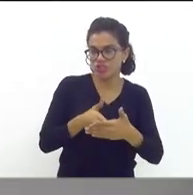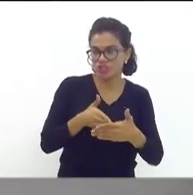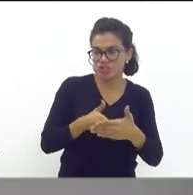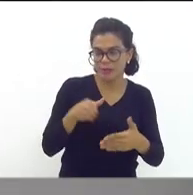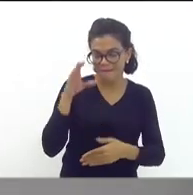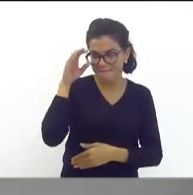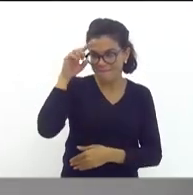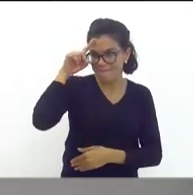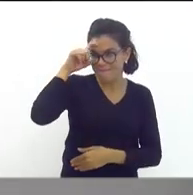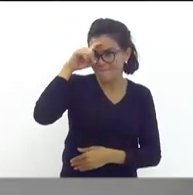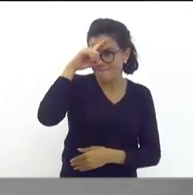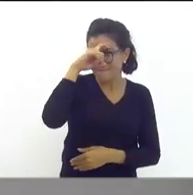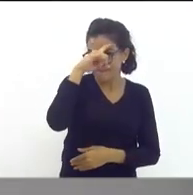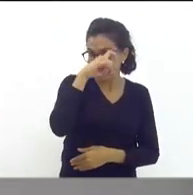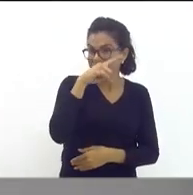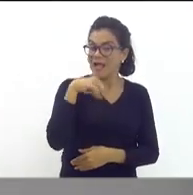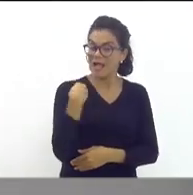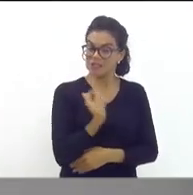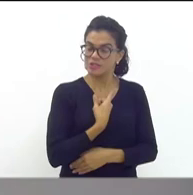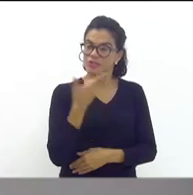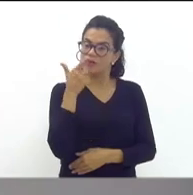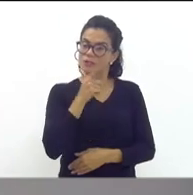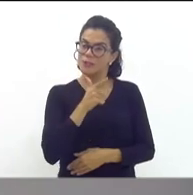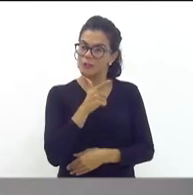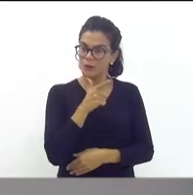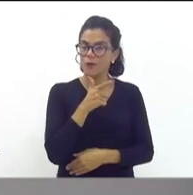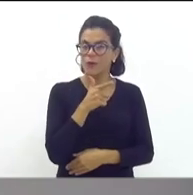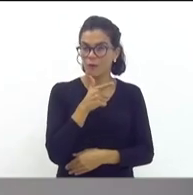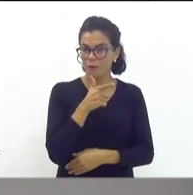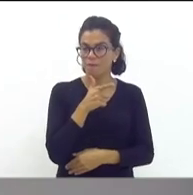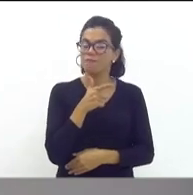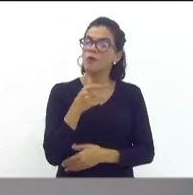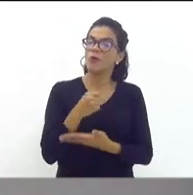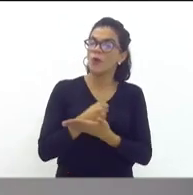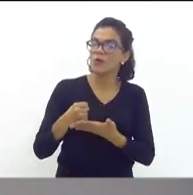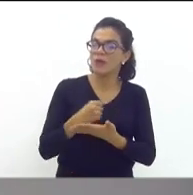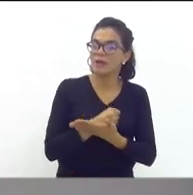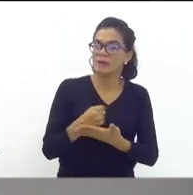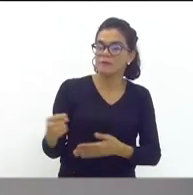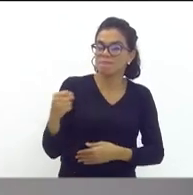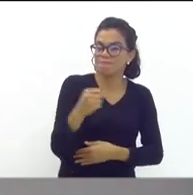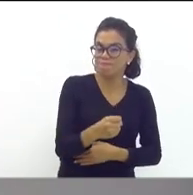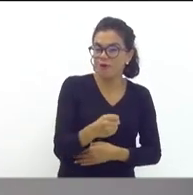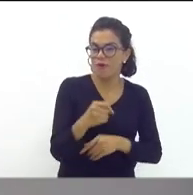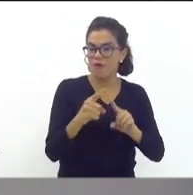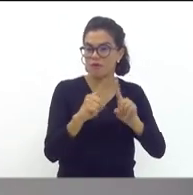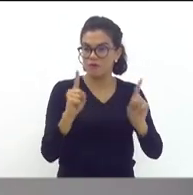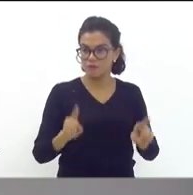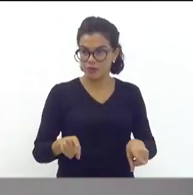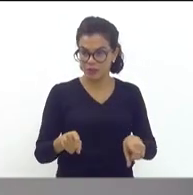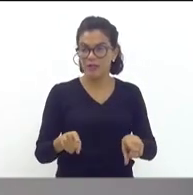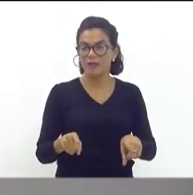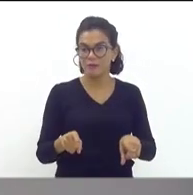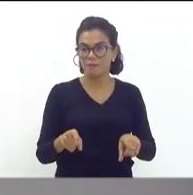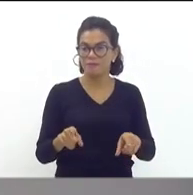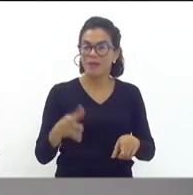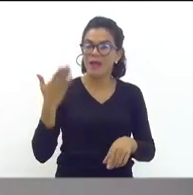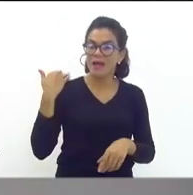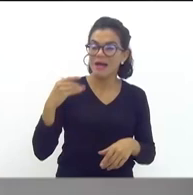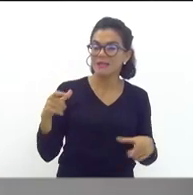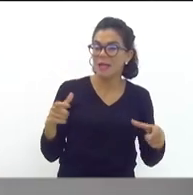tá tá resolvendo a gente conseguiu resolver com esse aumento de efetivo né como eu disse no início Eram